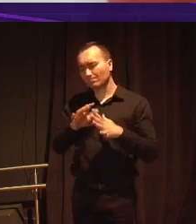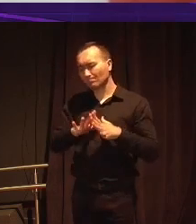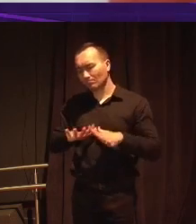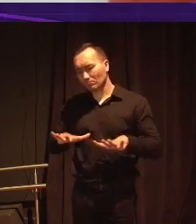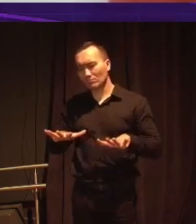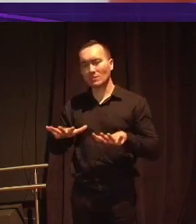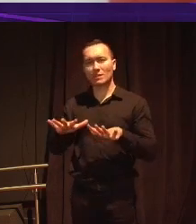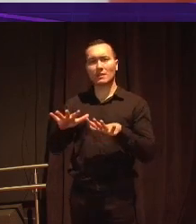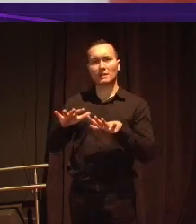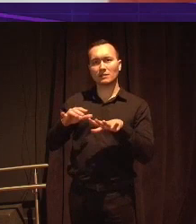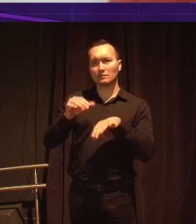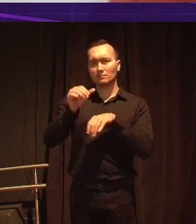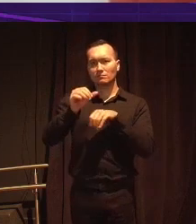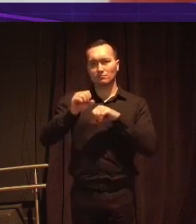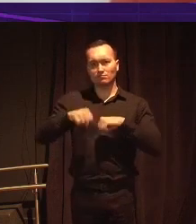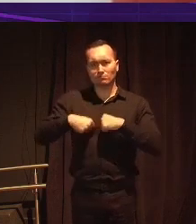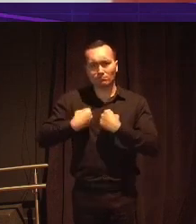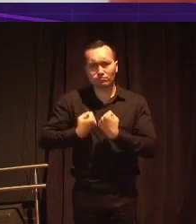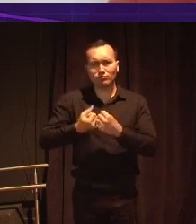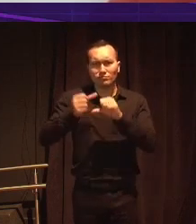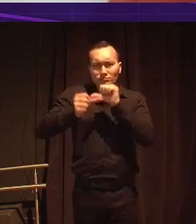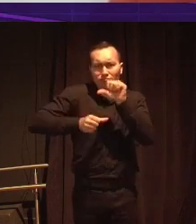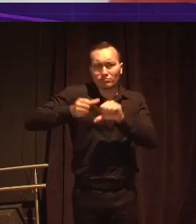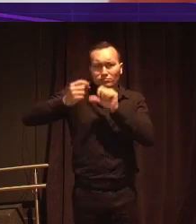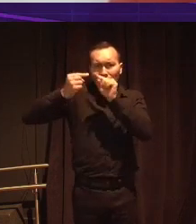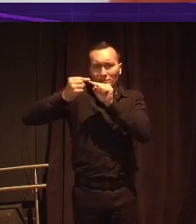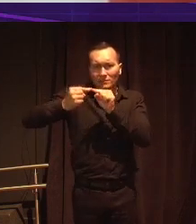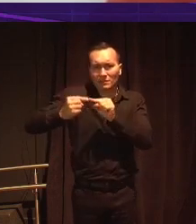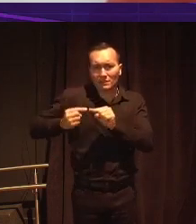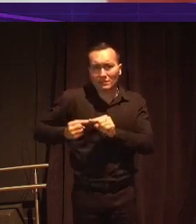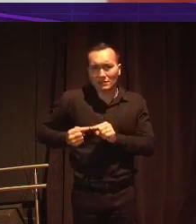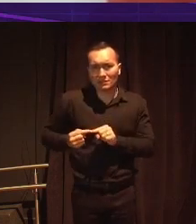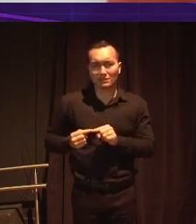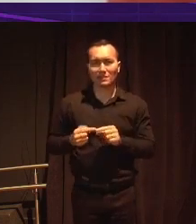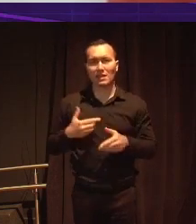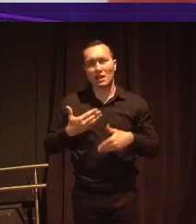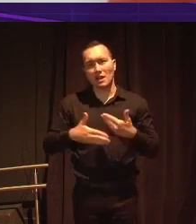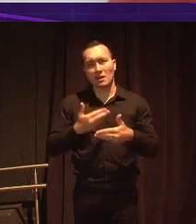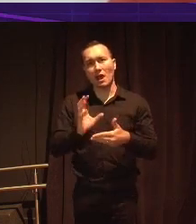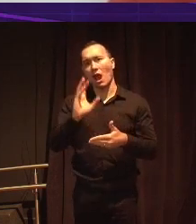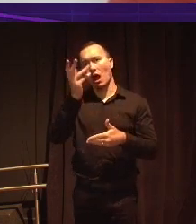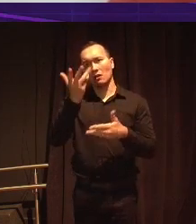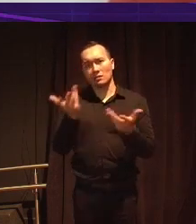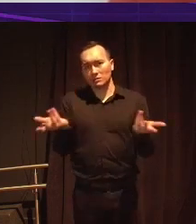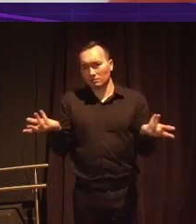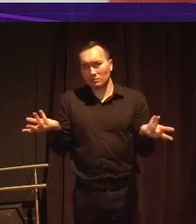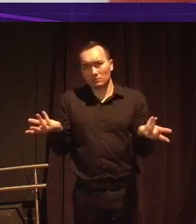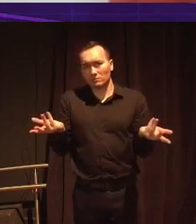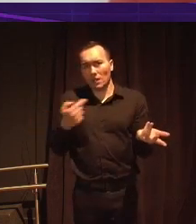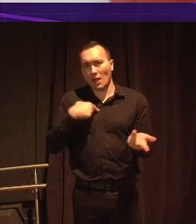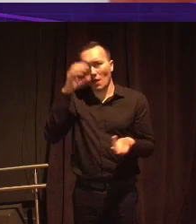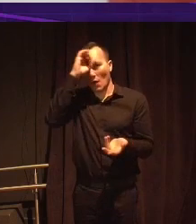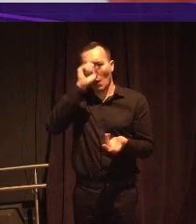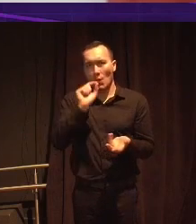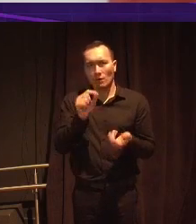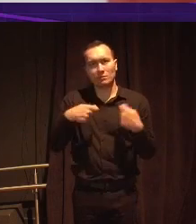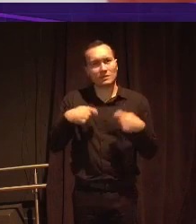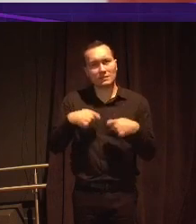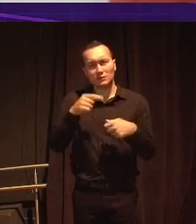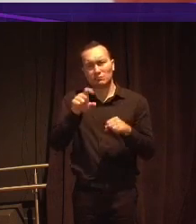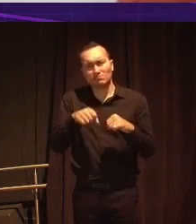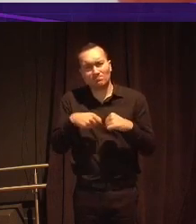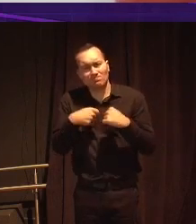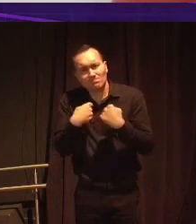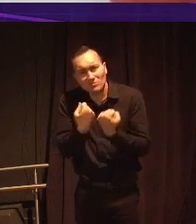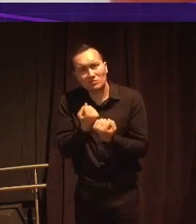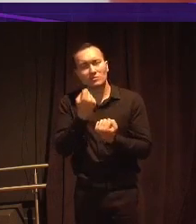na vida que acontecem, que a gente tem que extrair o melhor desses fatos e usar, né? Sempre existe um motivo para